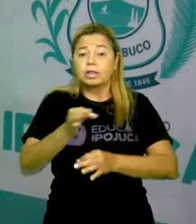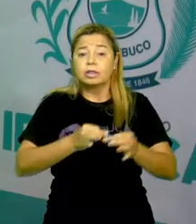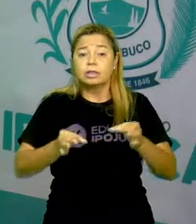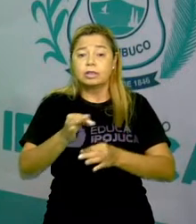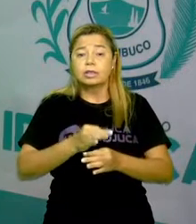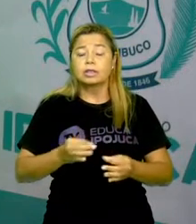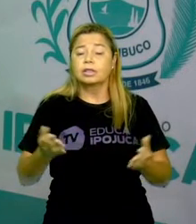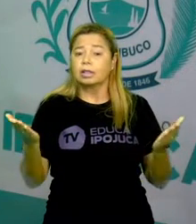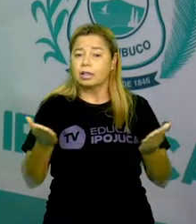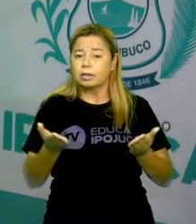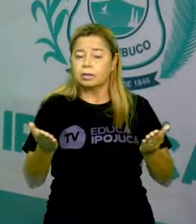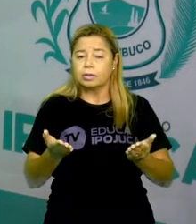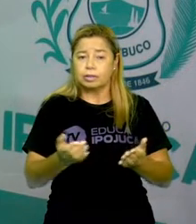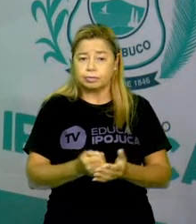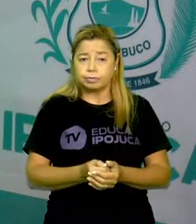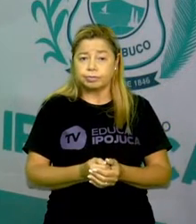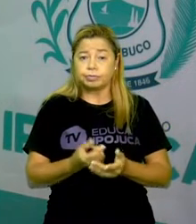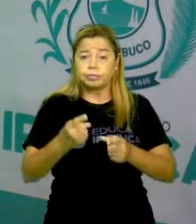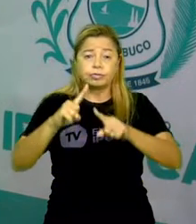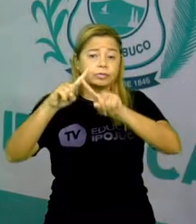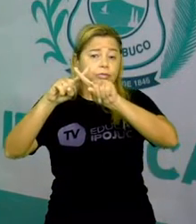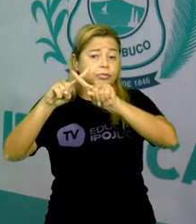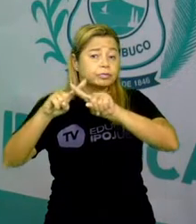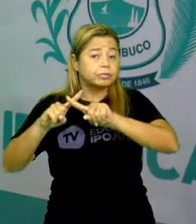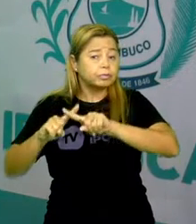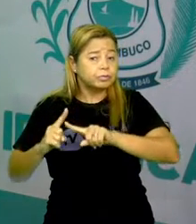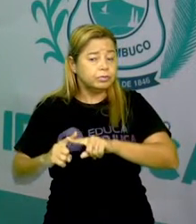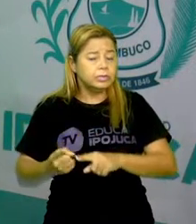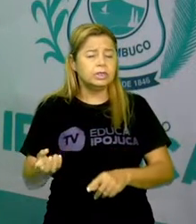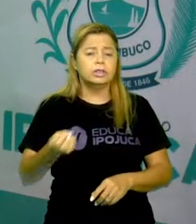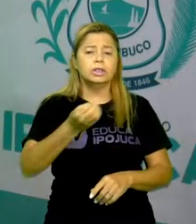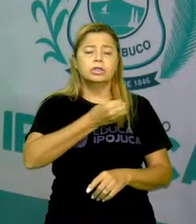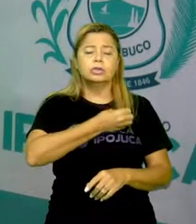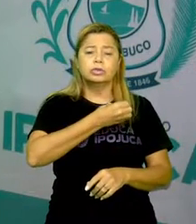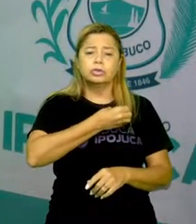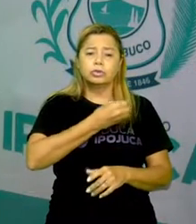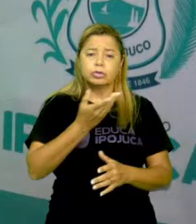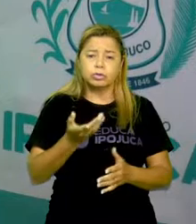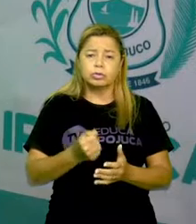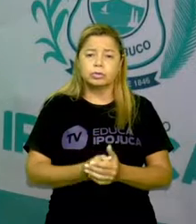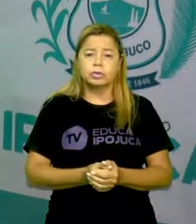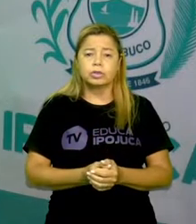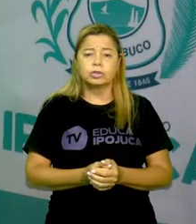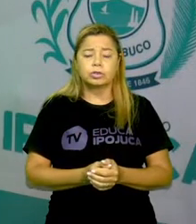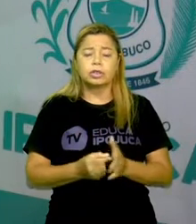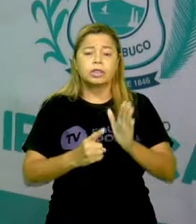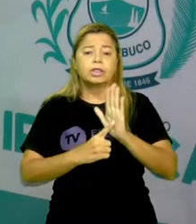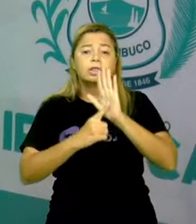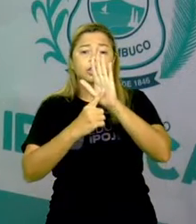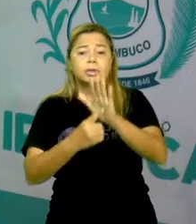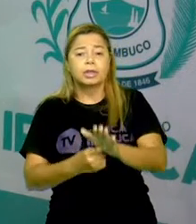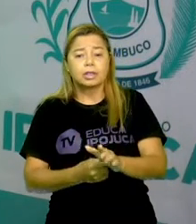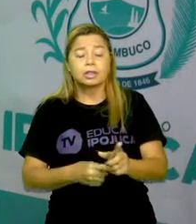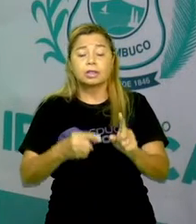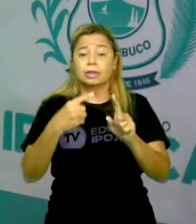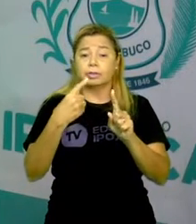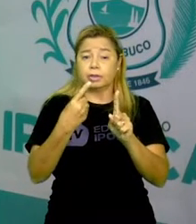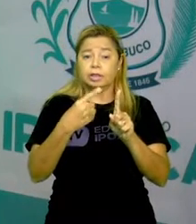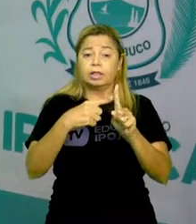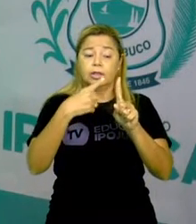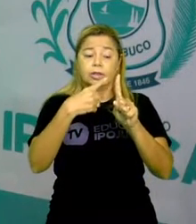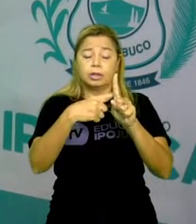multiplicando cada um dos algarismos que vem representar unidades,